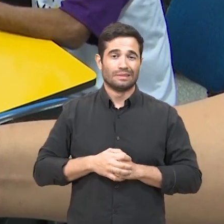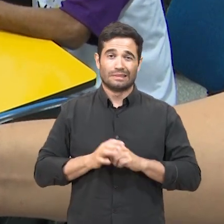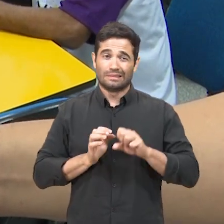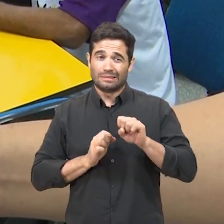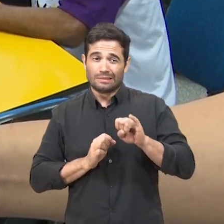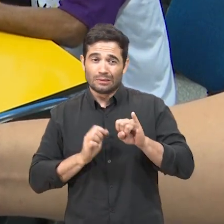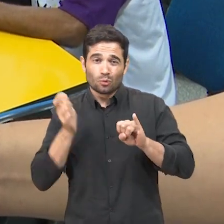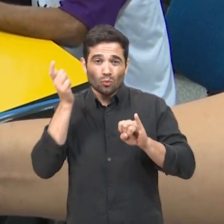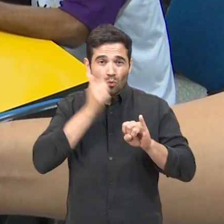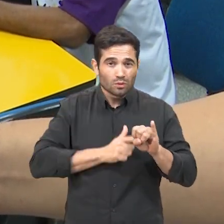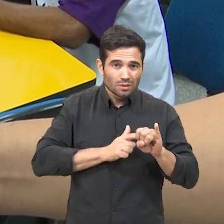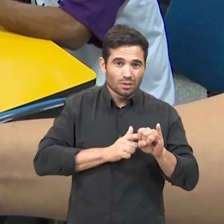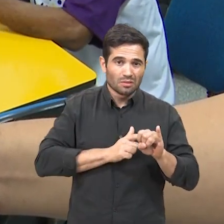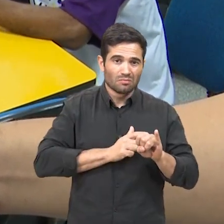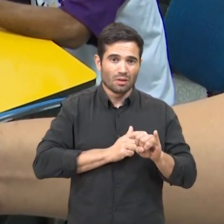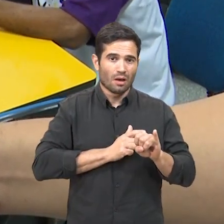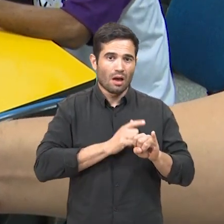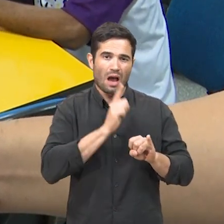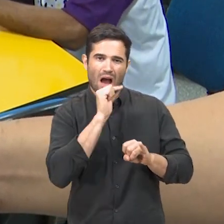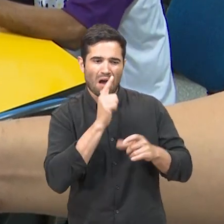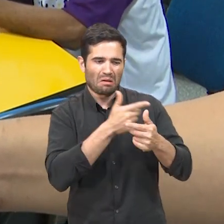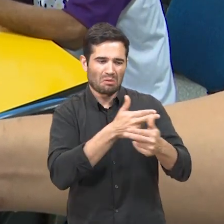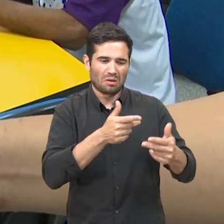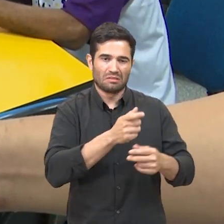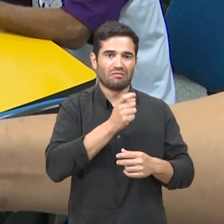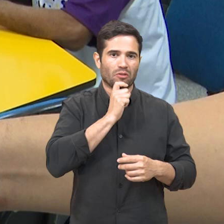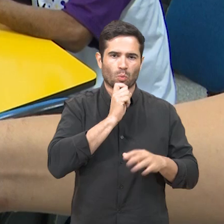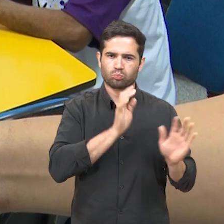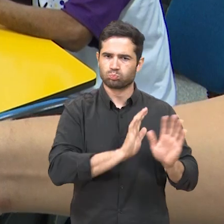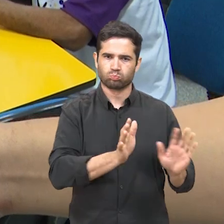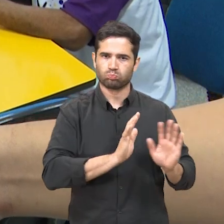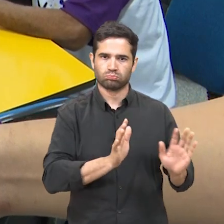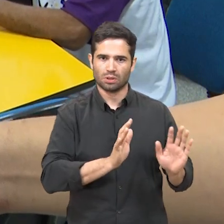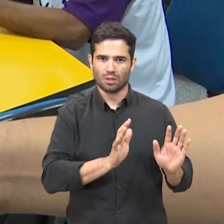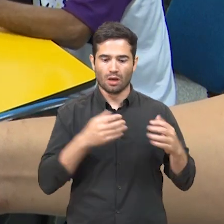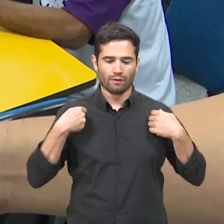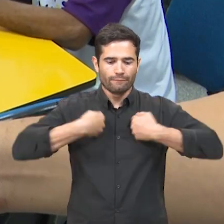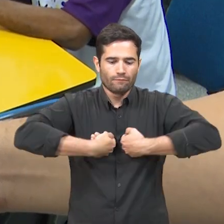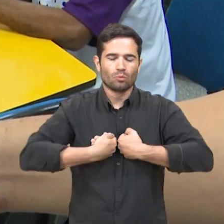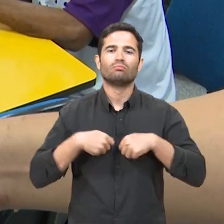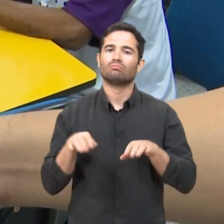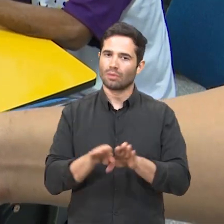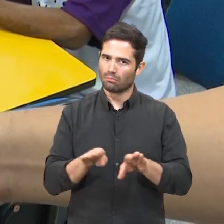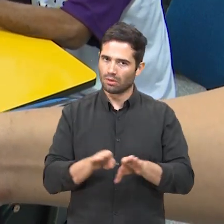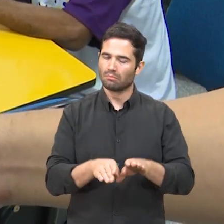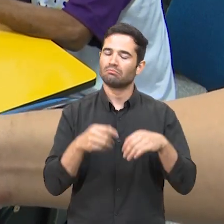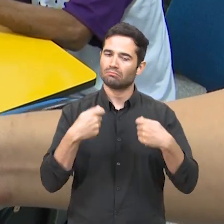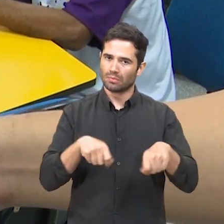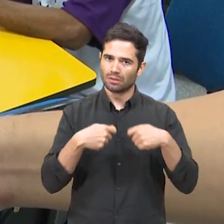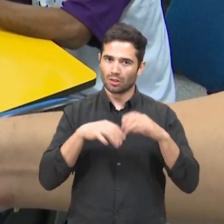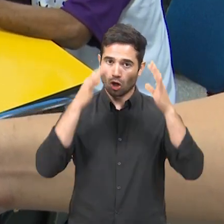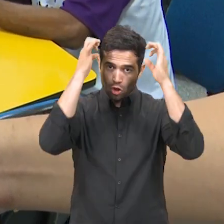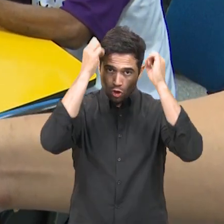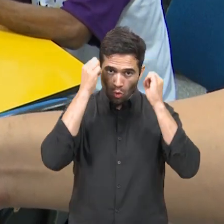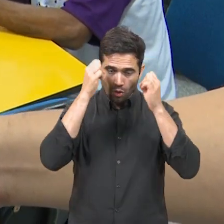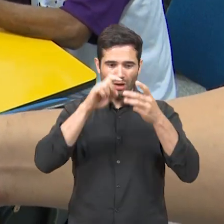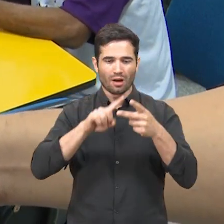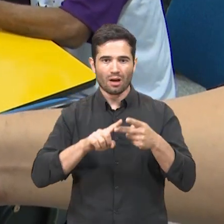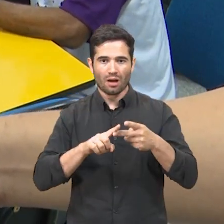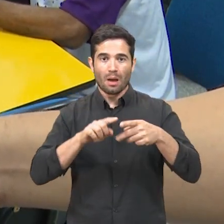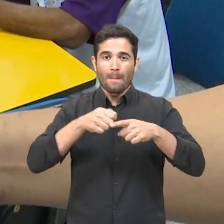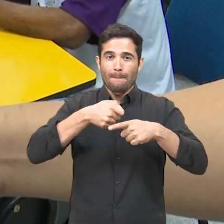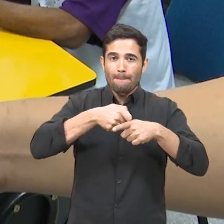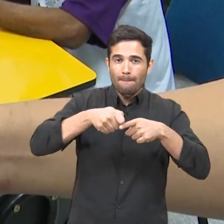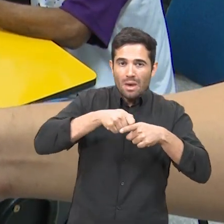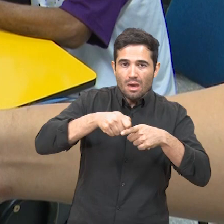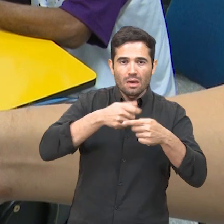Se possível, gelado eu não tomo, eu não saio sem agasalho, eu toquinha,